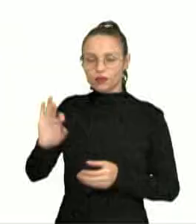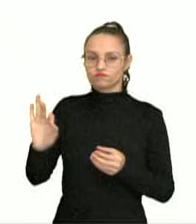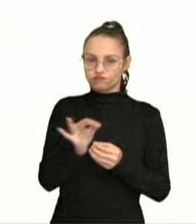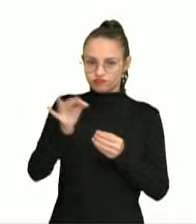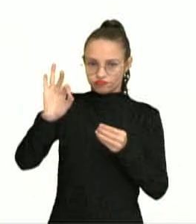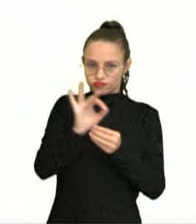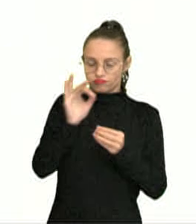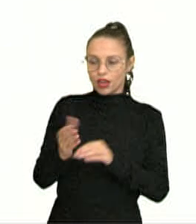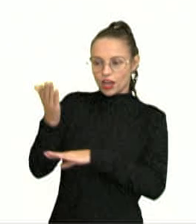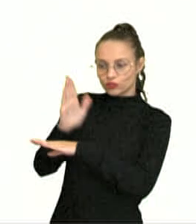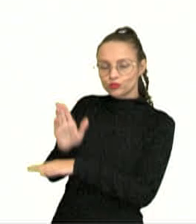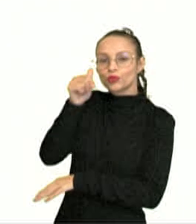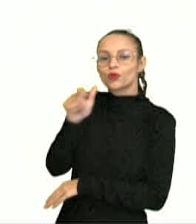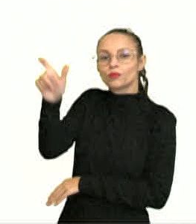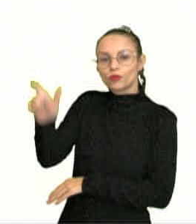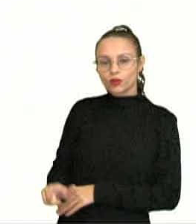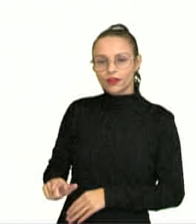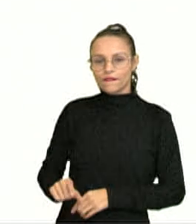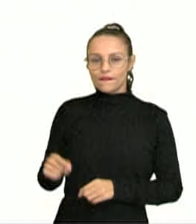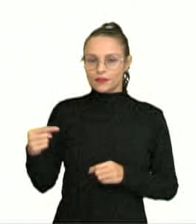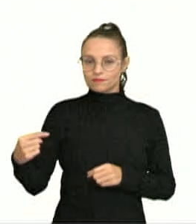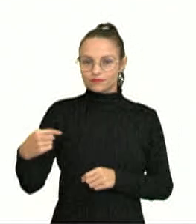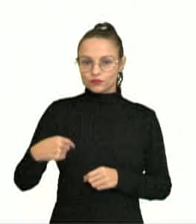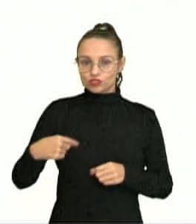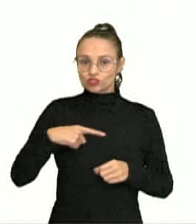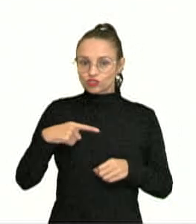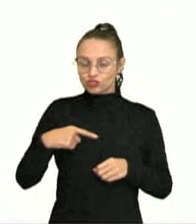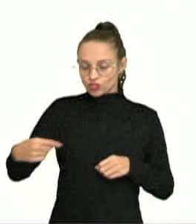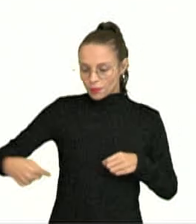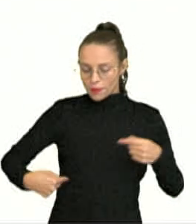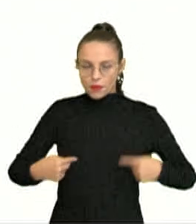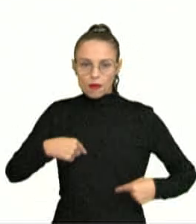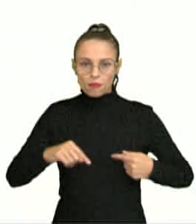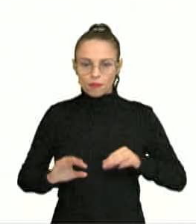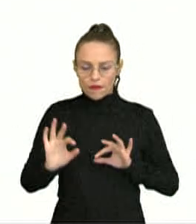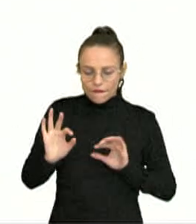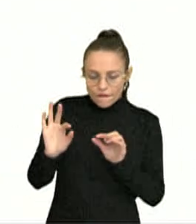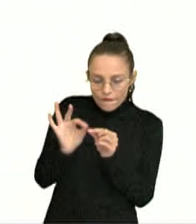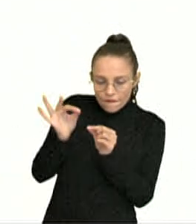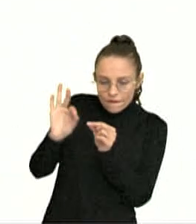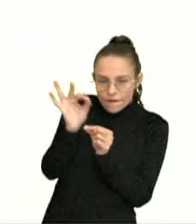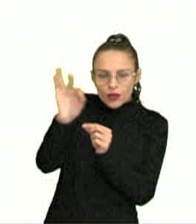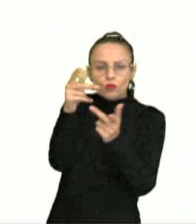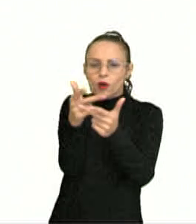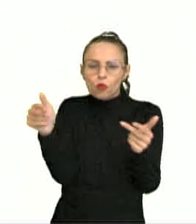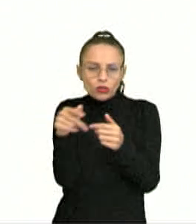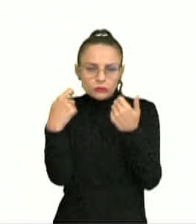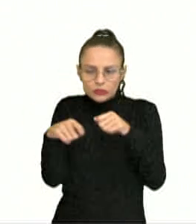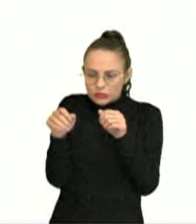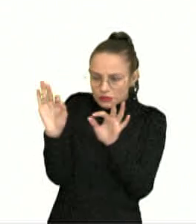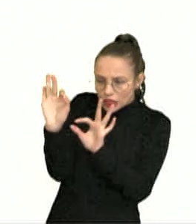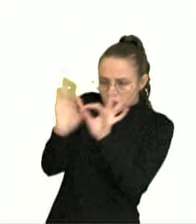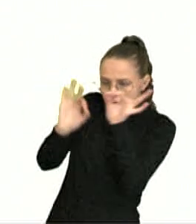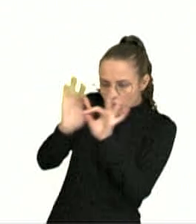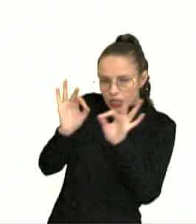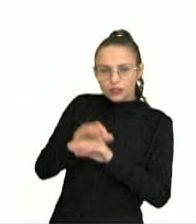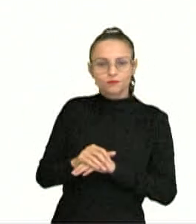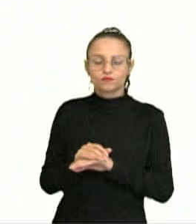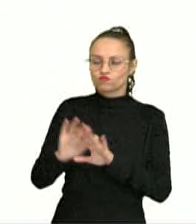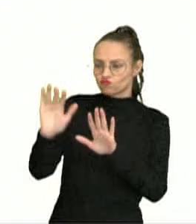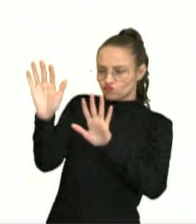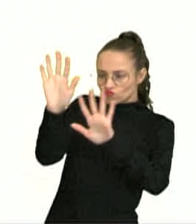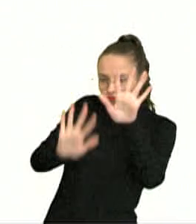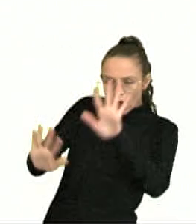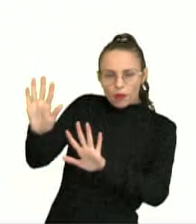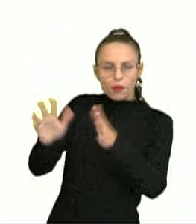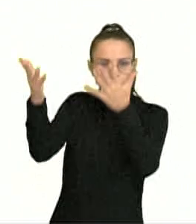ajudou a vestir-se, levava a agulha espetada no corpinho, para dar algum ponto necessário. E enquanto compunha o vestido